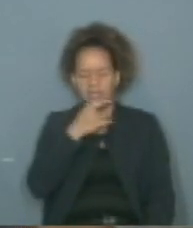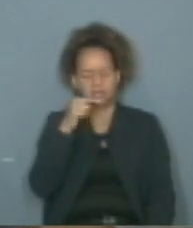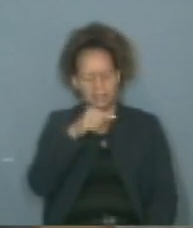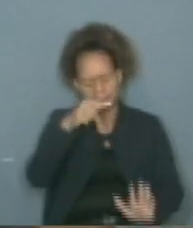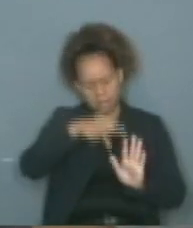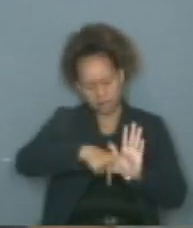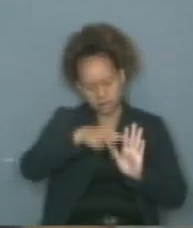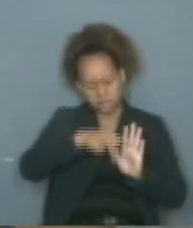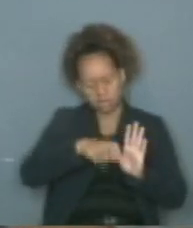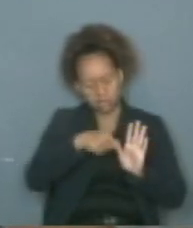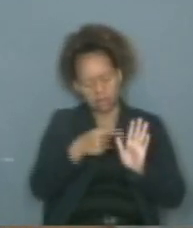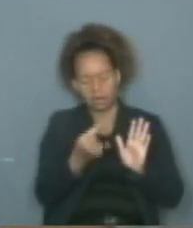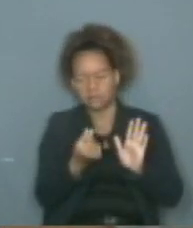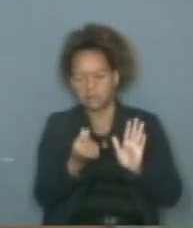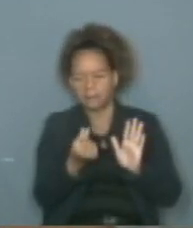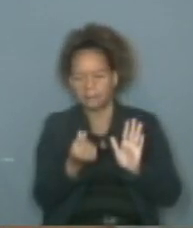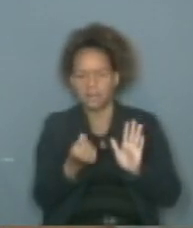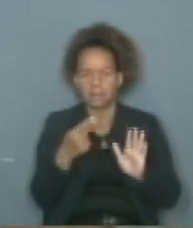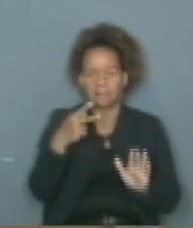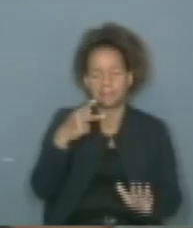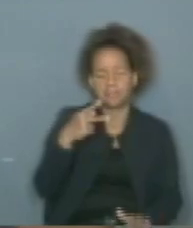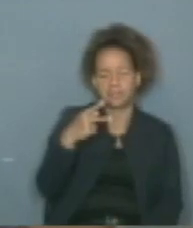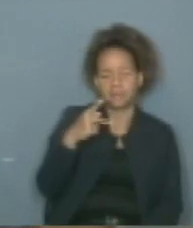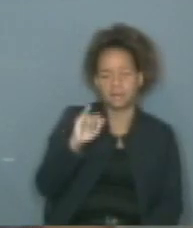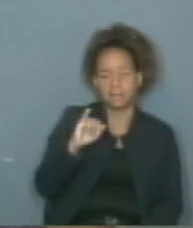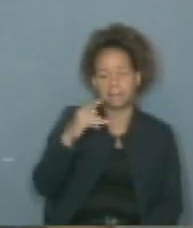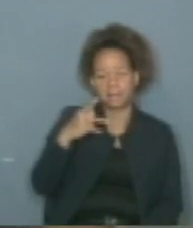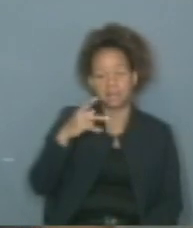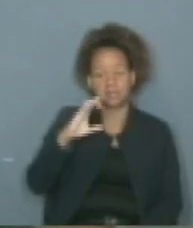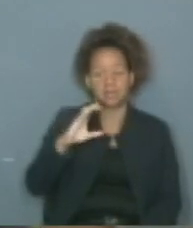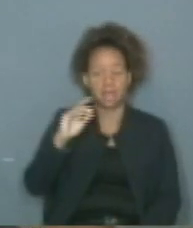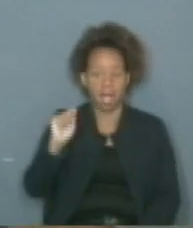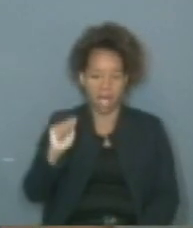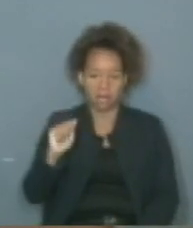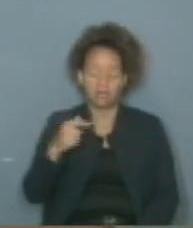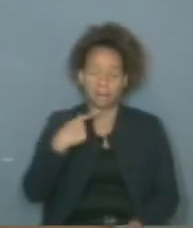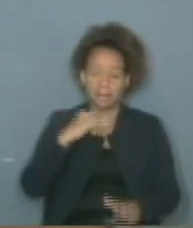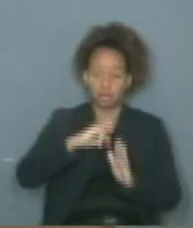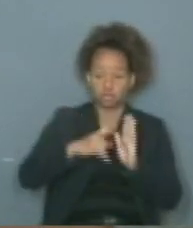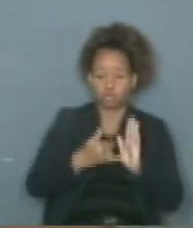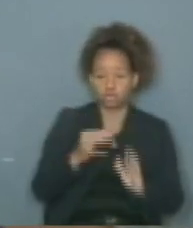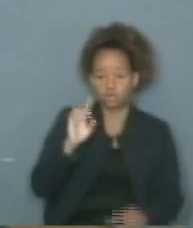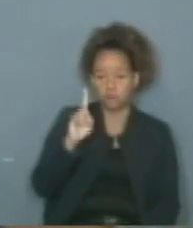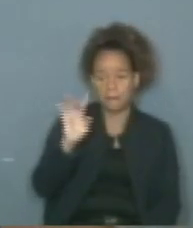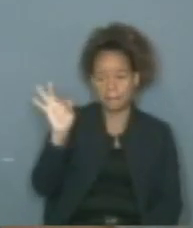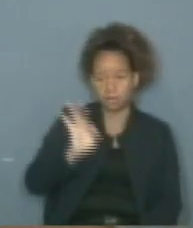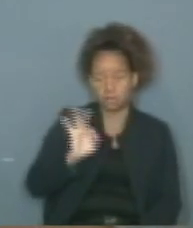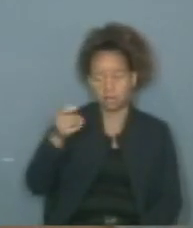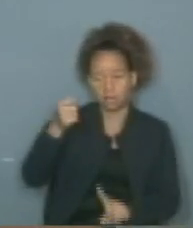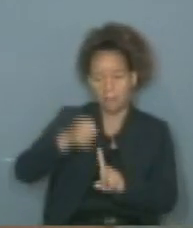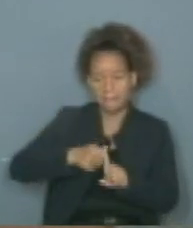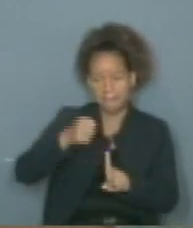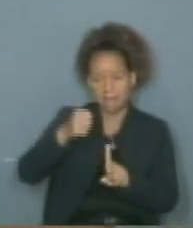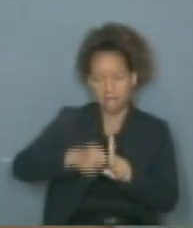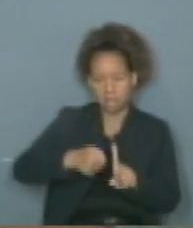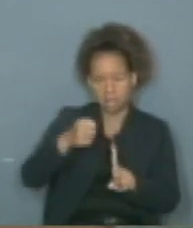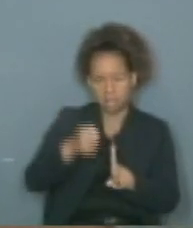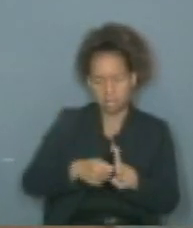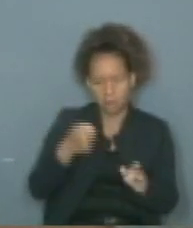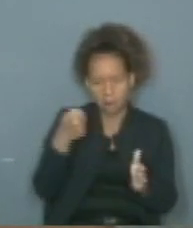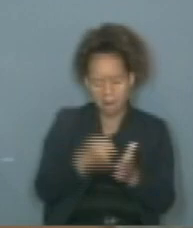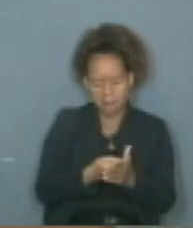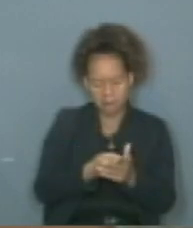correção monetária pelo IPCA e mais juros de 1% ao mês. Essa